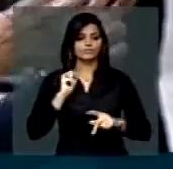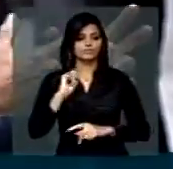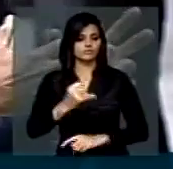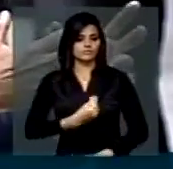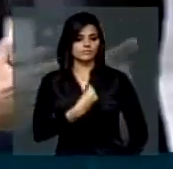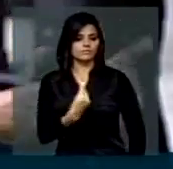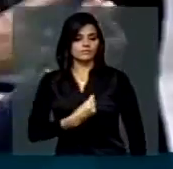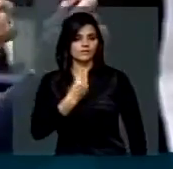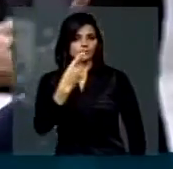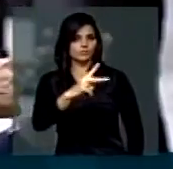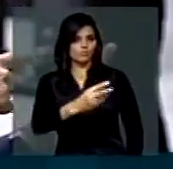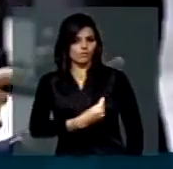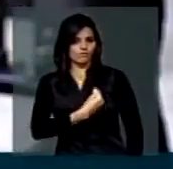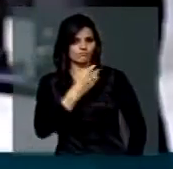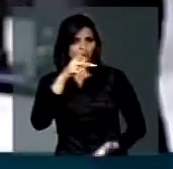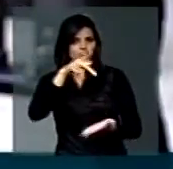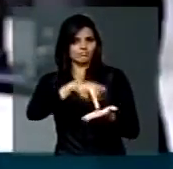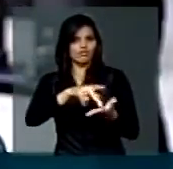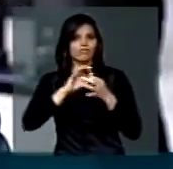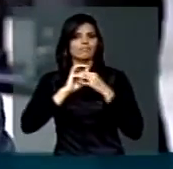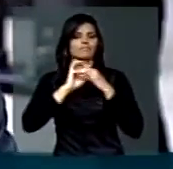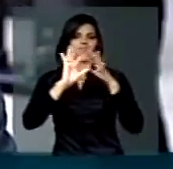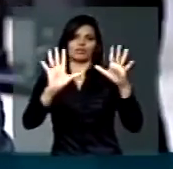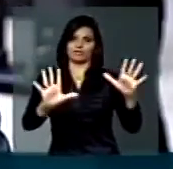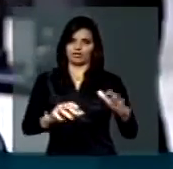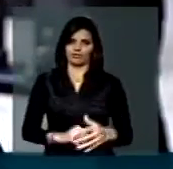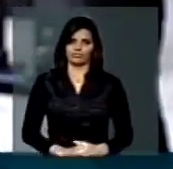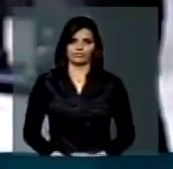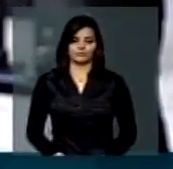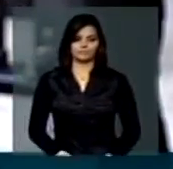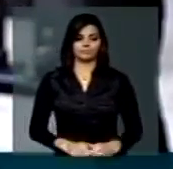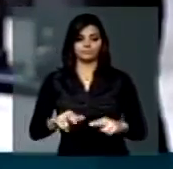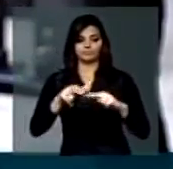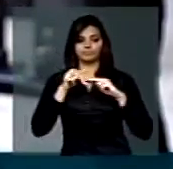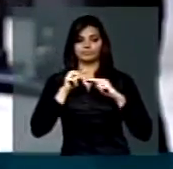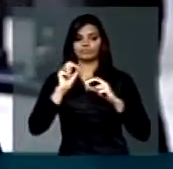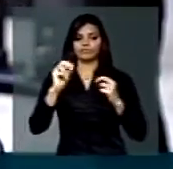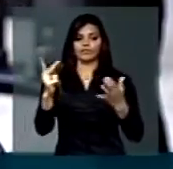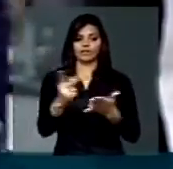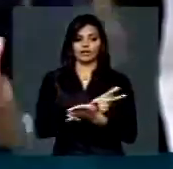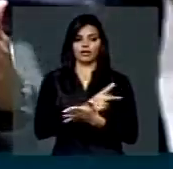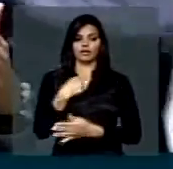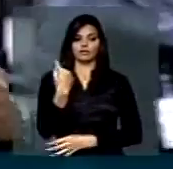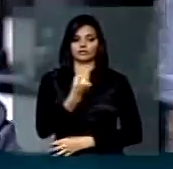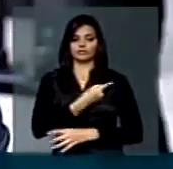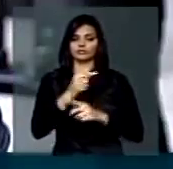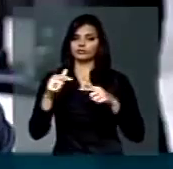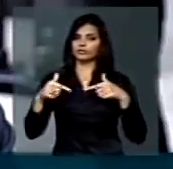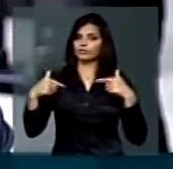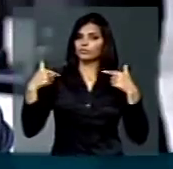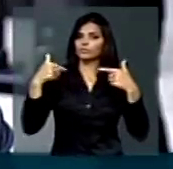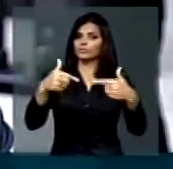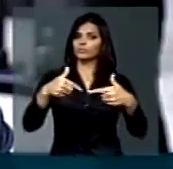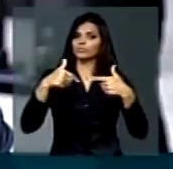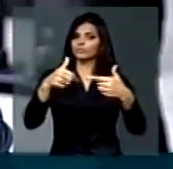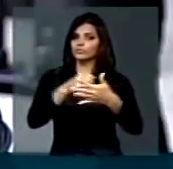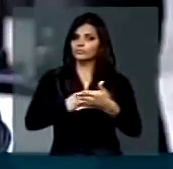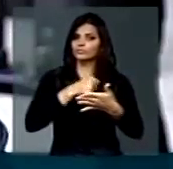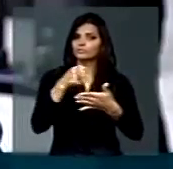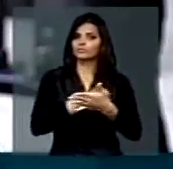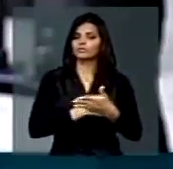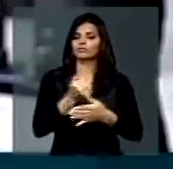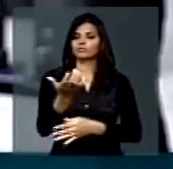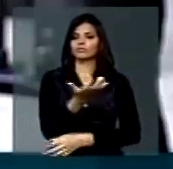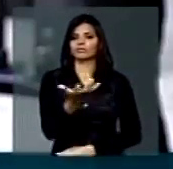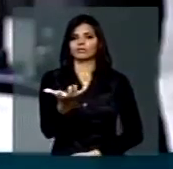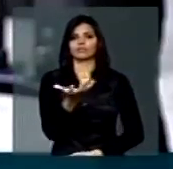sua verdade em liberdade. E isso é que motivou o gesto que nós estamos lutando para tentar